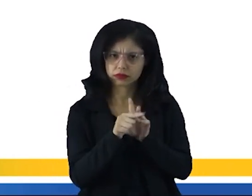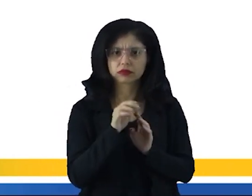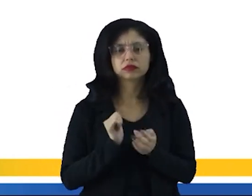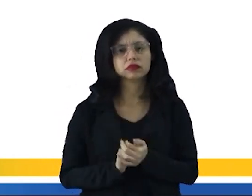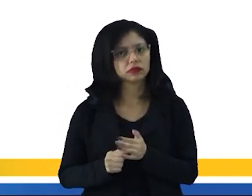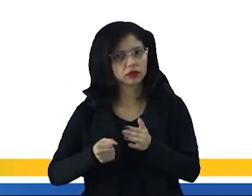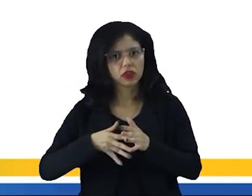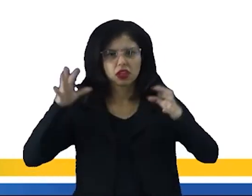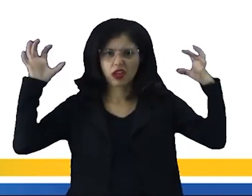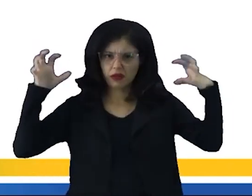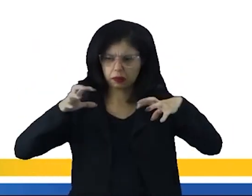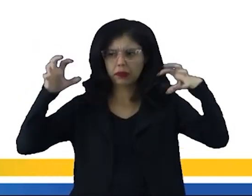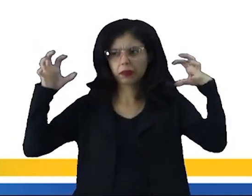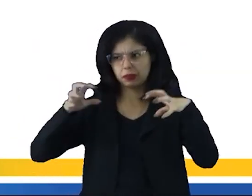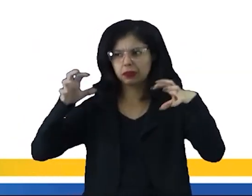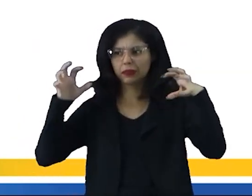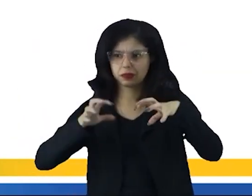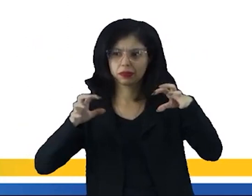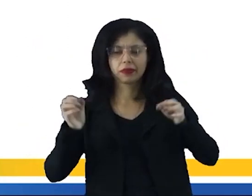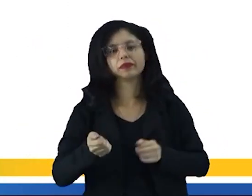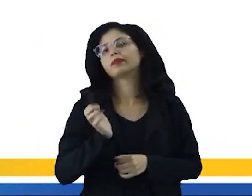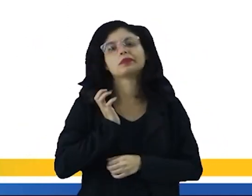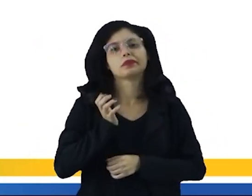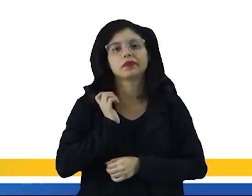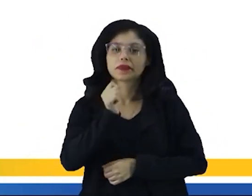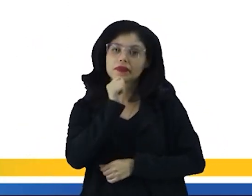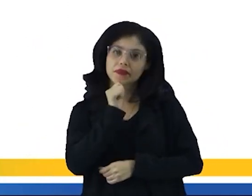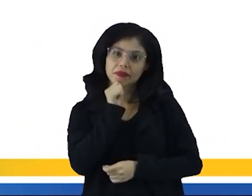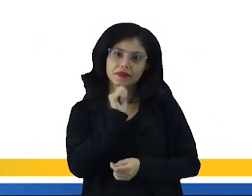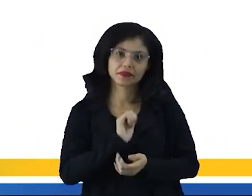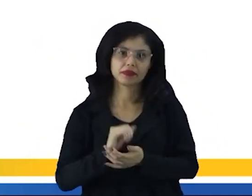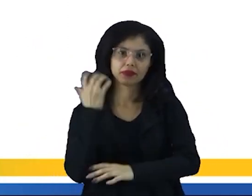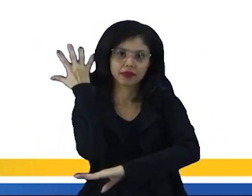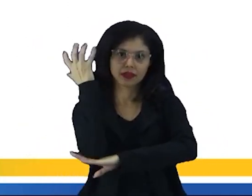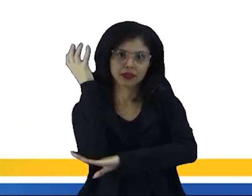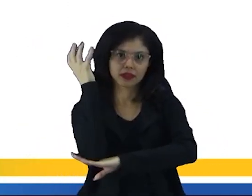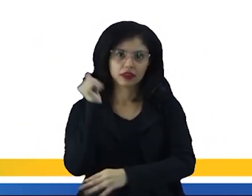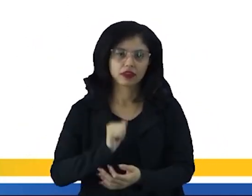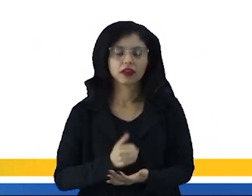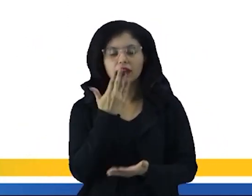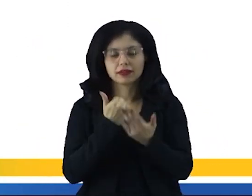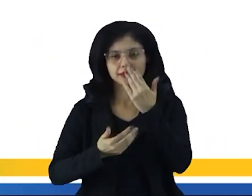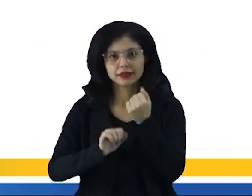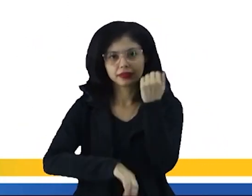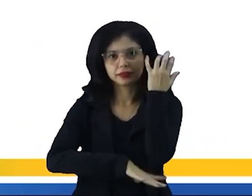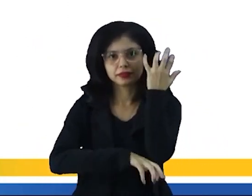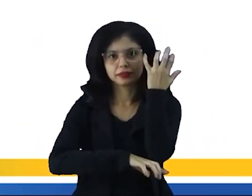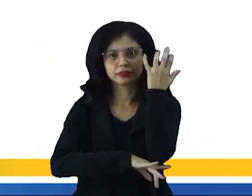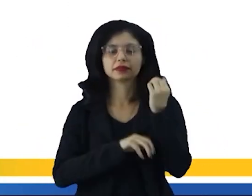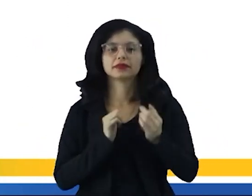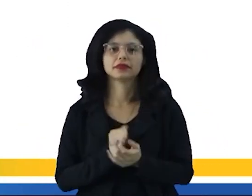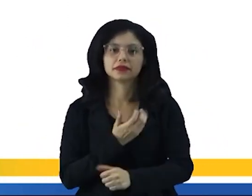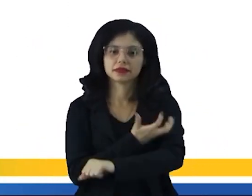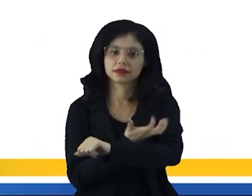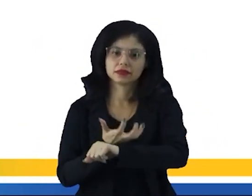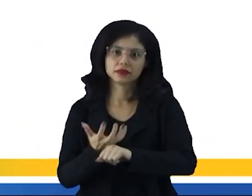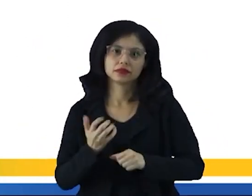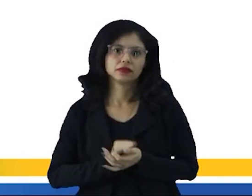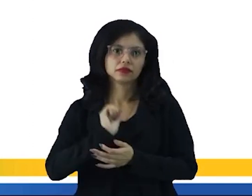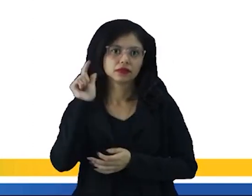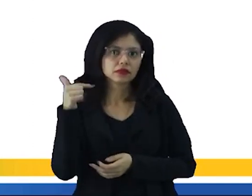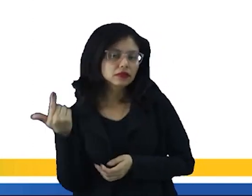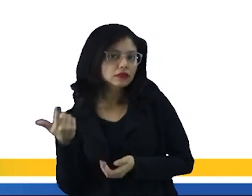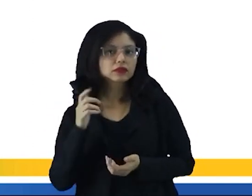seja, muita chuva, né? O que enriquece a vegetação, ou seja, retroalimenta as raízes da vegetação,